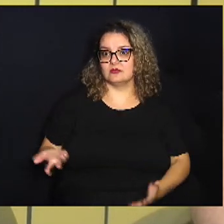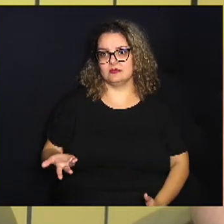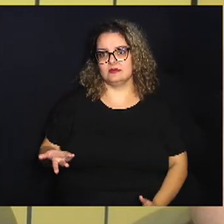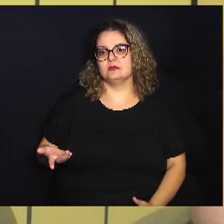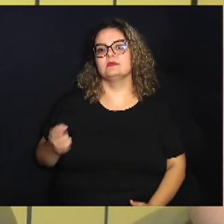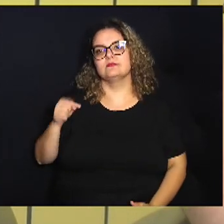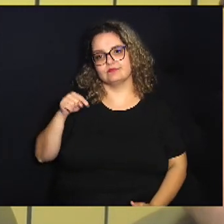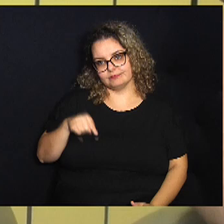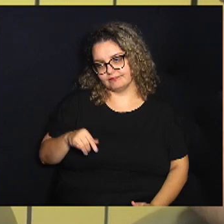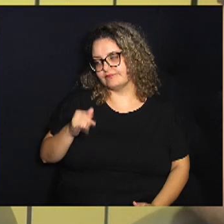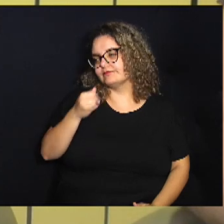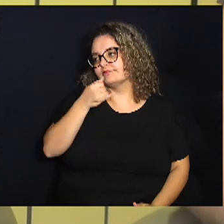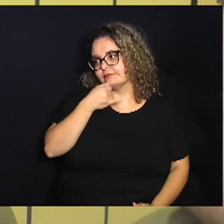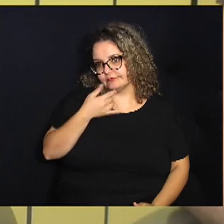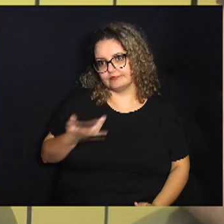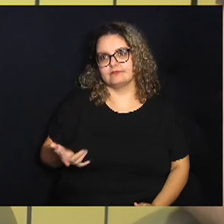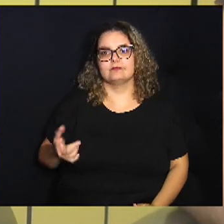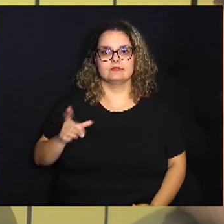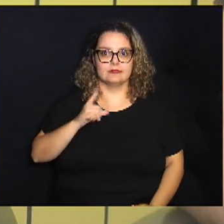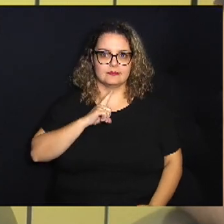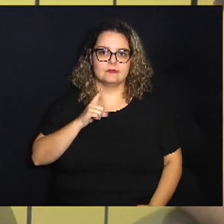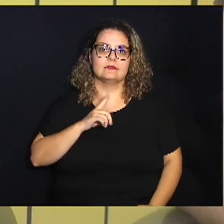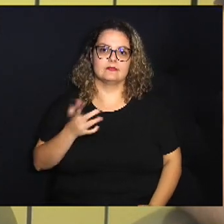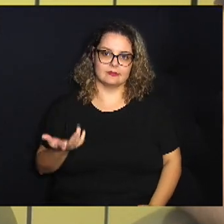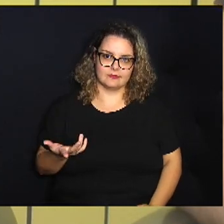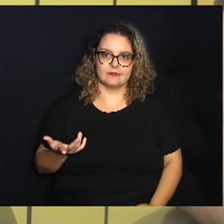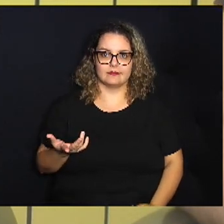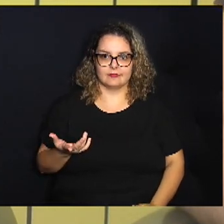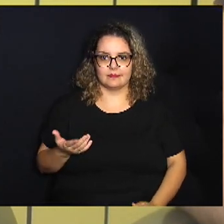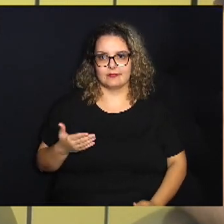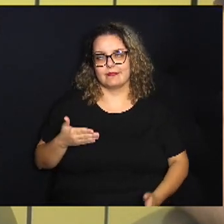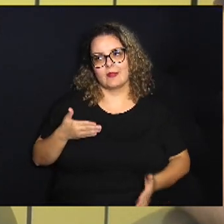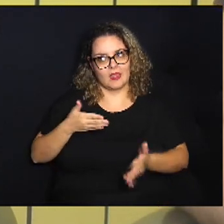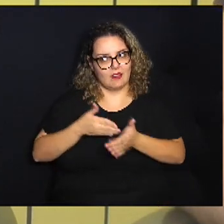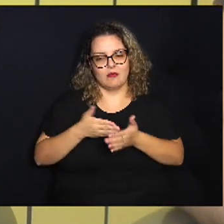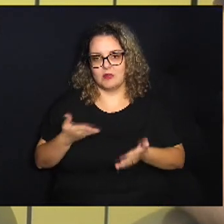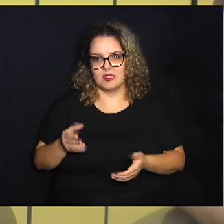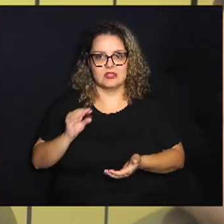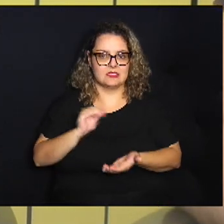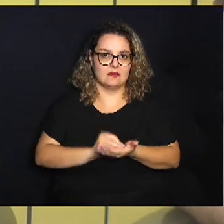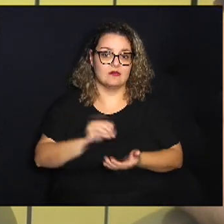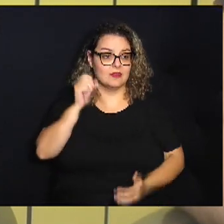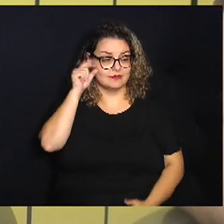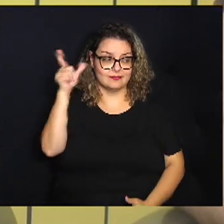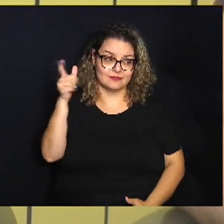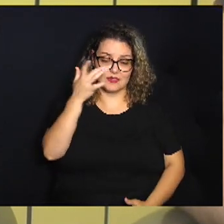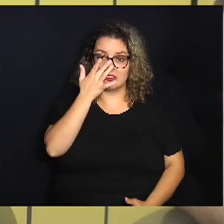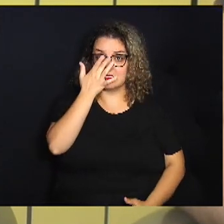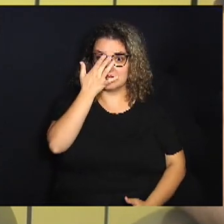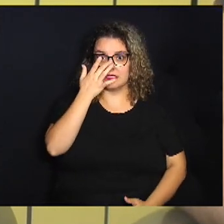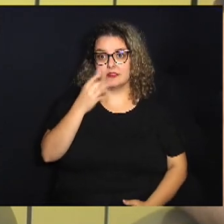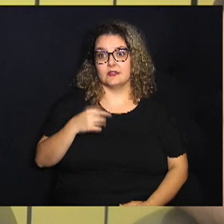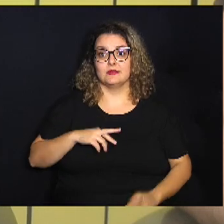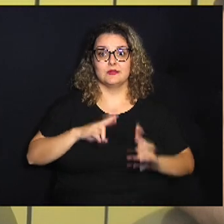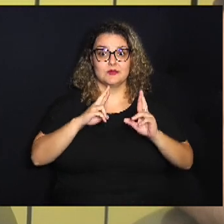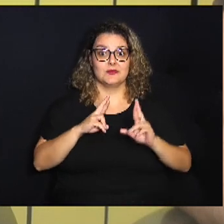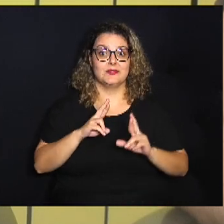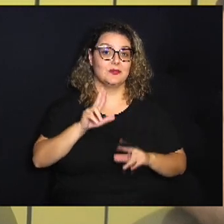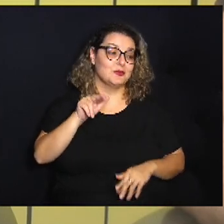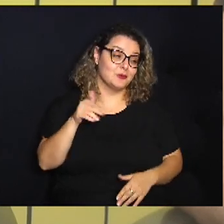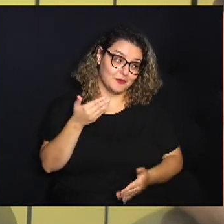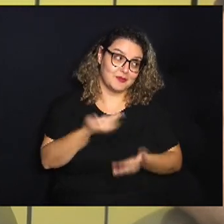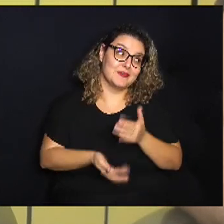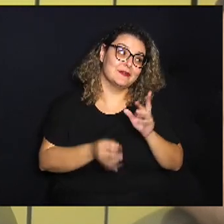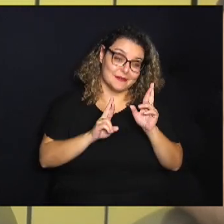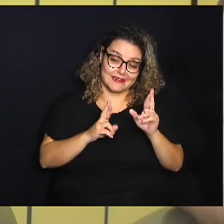aqui, infelizmente, ainda tem essa falta de cultura. Que eu espero, a gente não perde nunca a esperança, né?